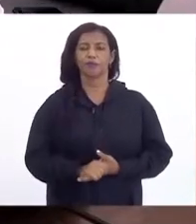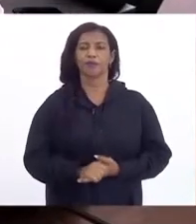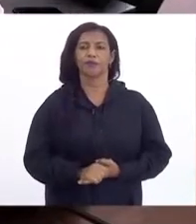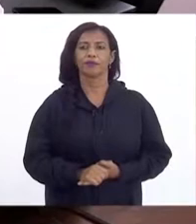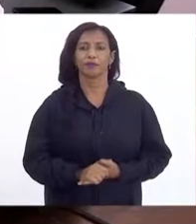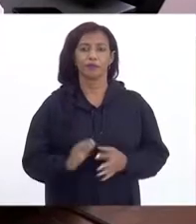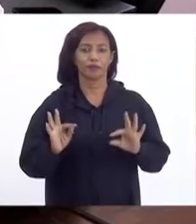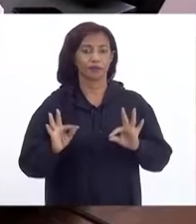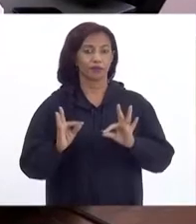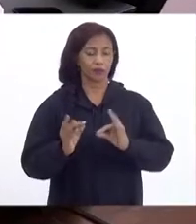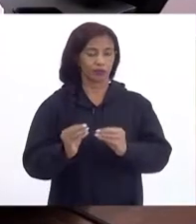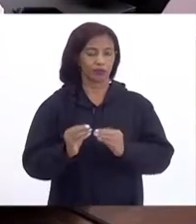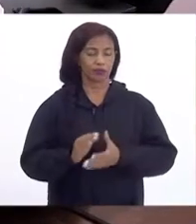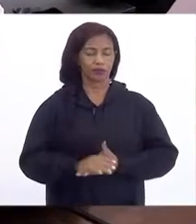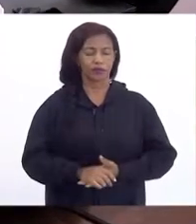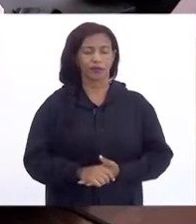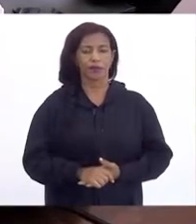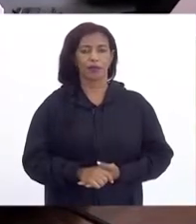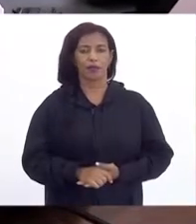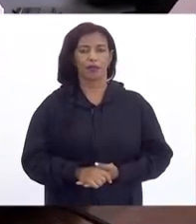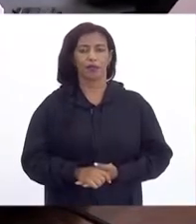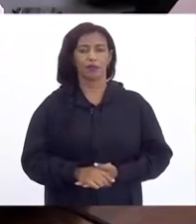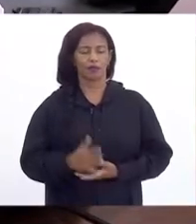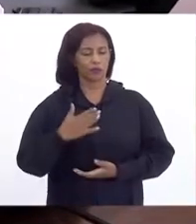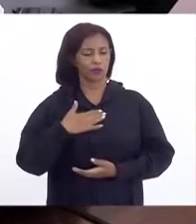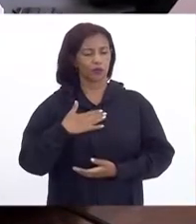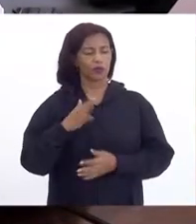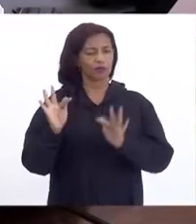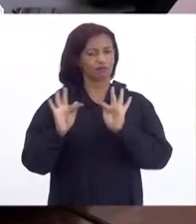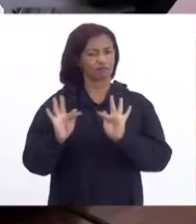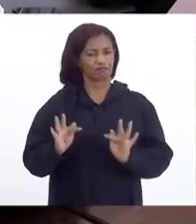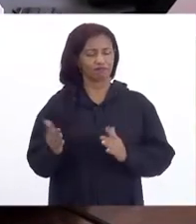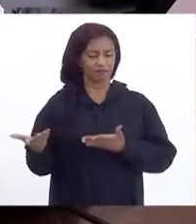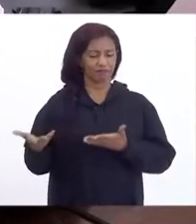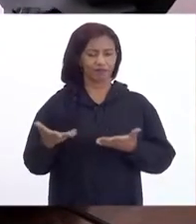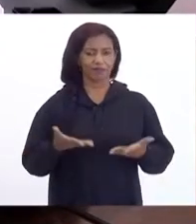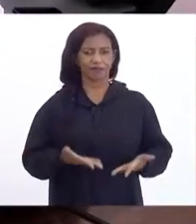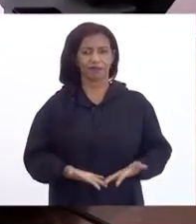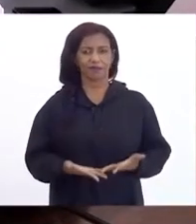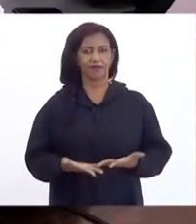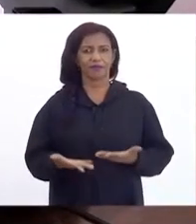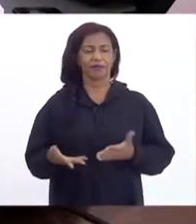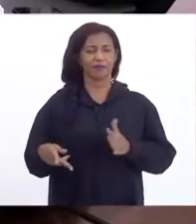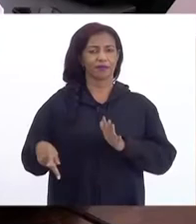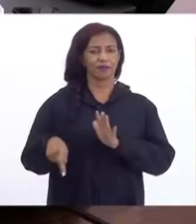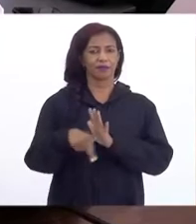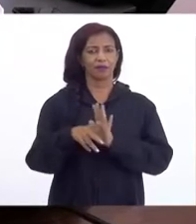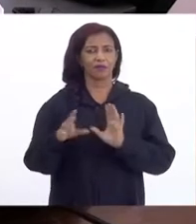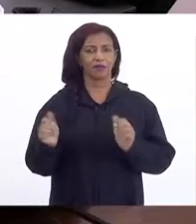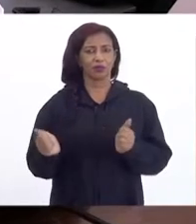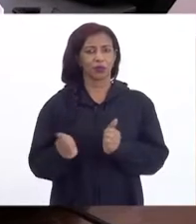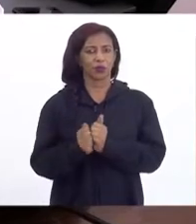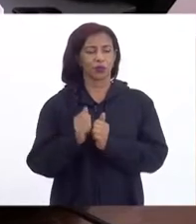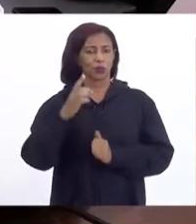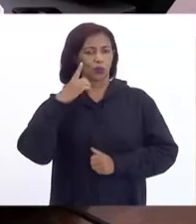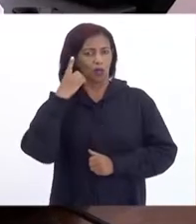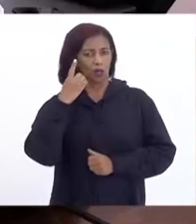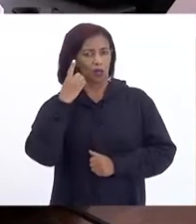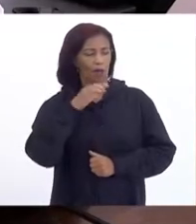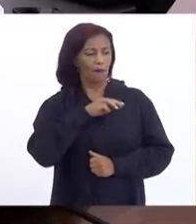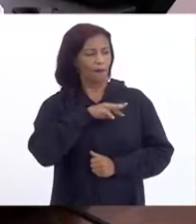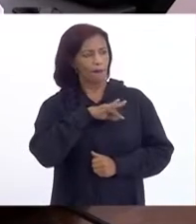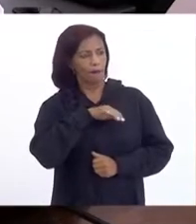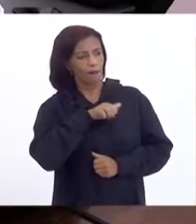Bom dia a todos e a todas. Muito feliz em estar aqui e fazer parte aqui junto com o Luiz Paulo, junto com a Marta, junto